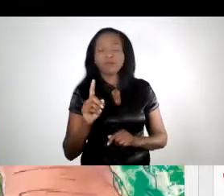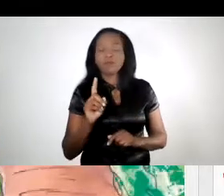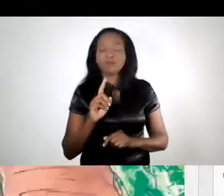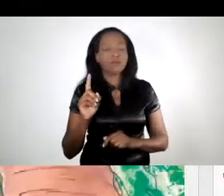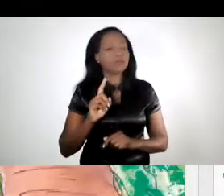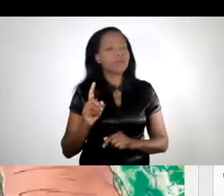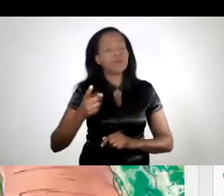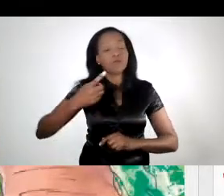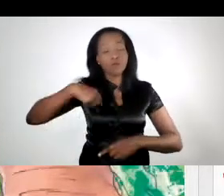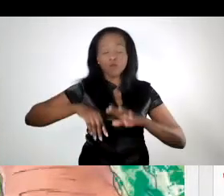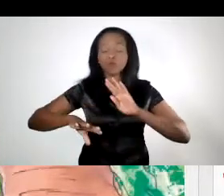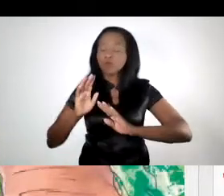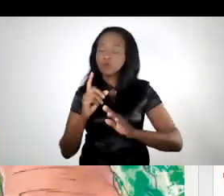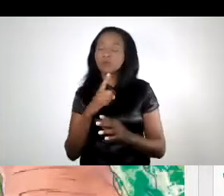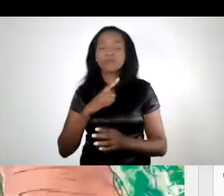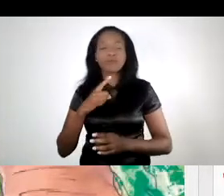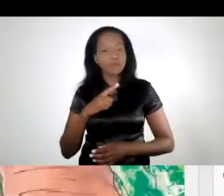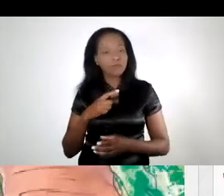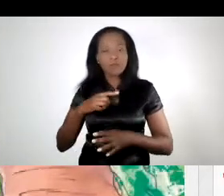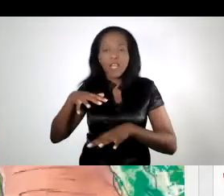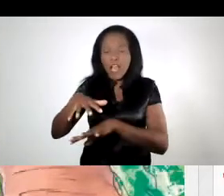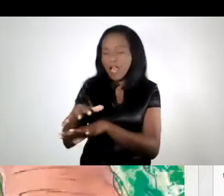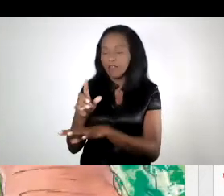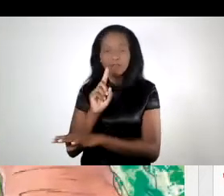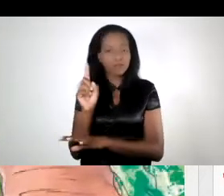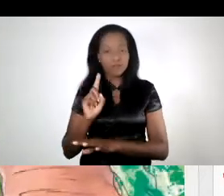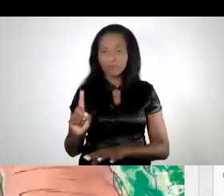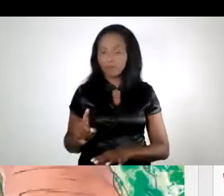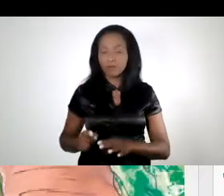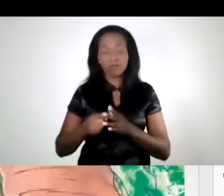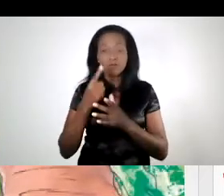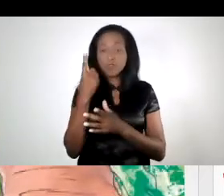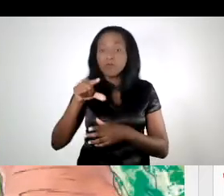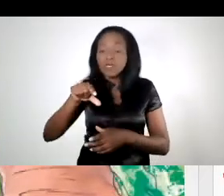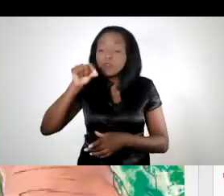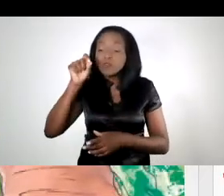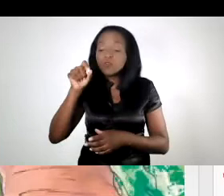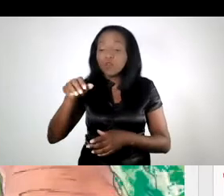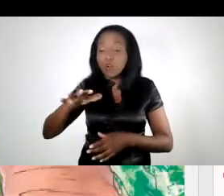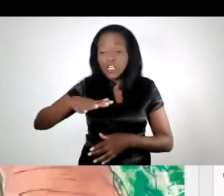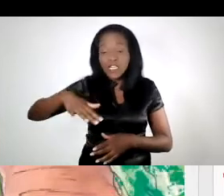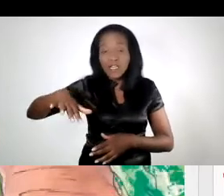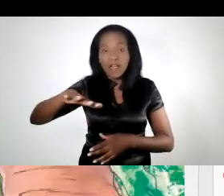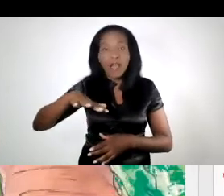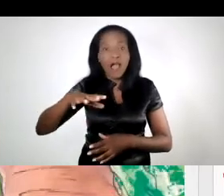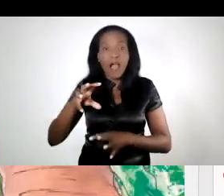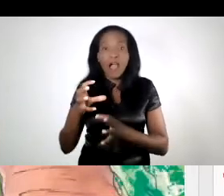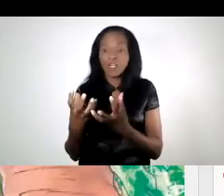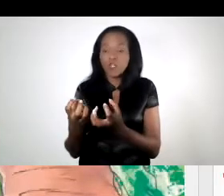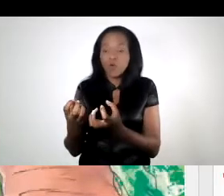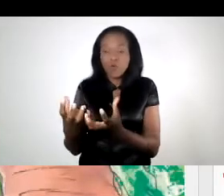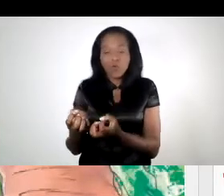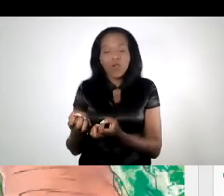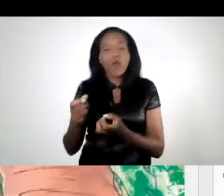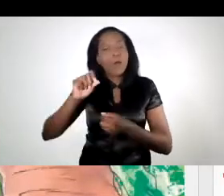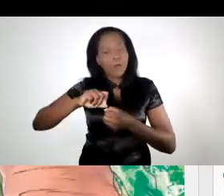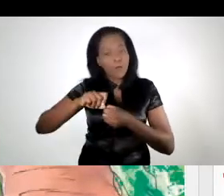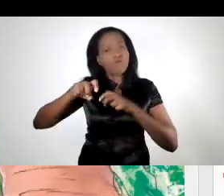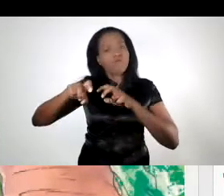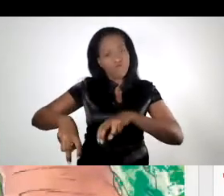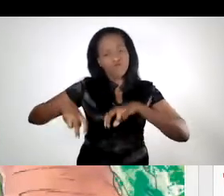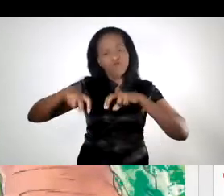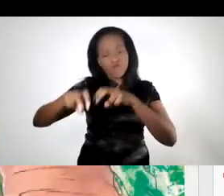agride não. Olha, primeiro escolhemos a área fértil para fazer a roçada e a derrubada